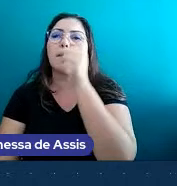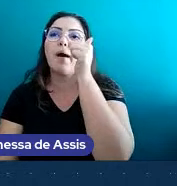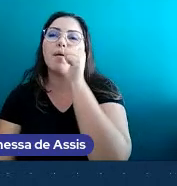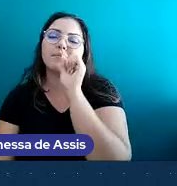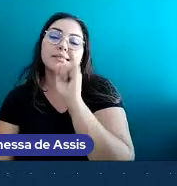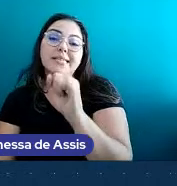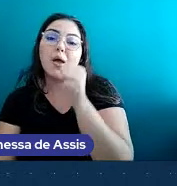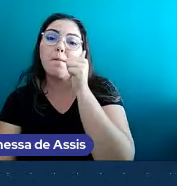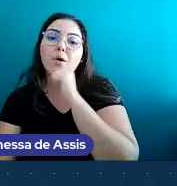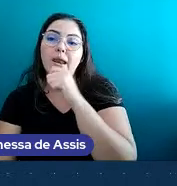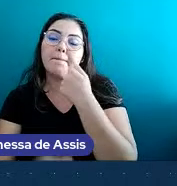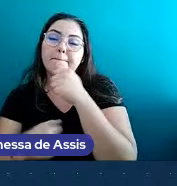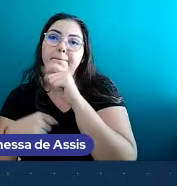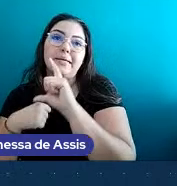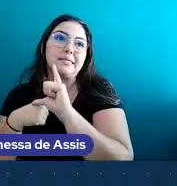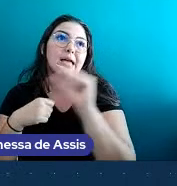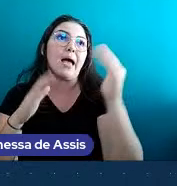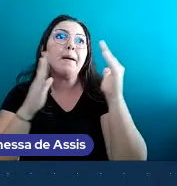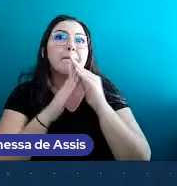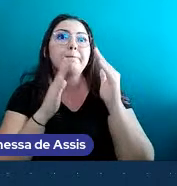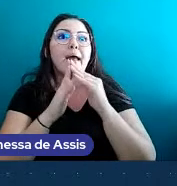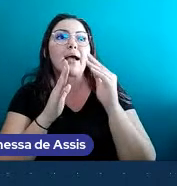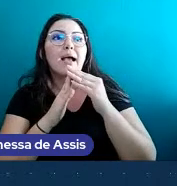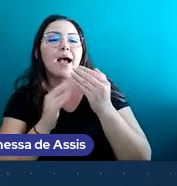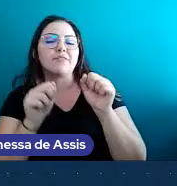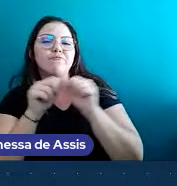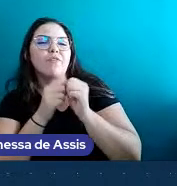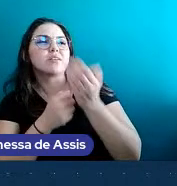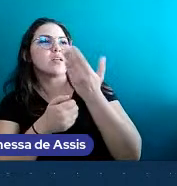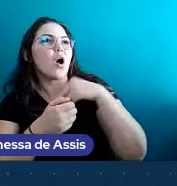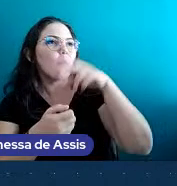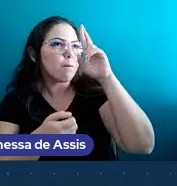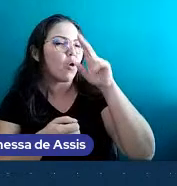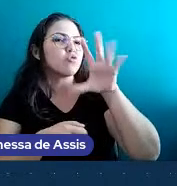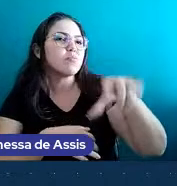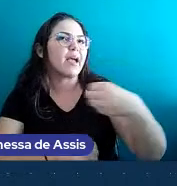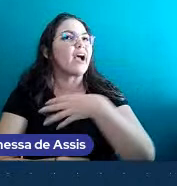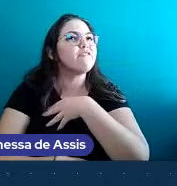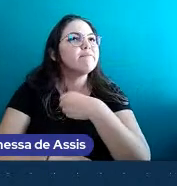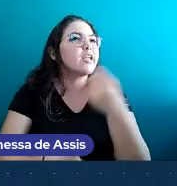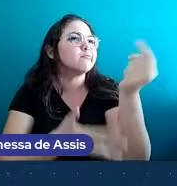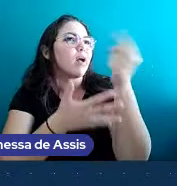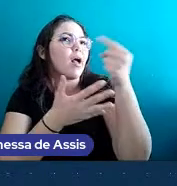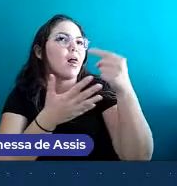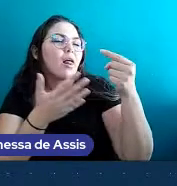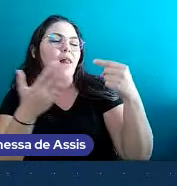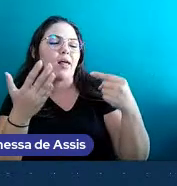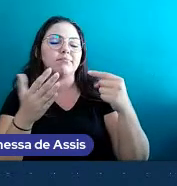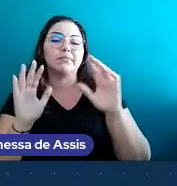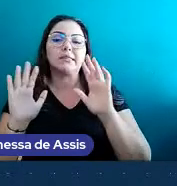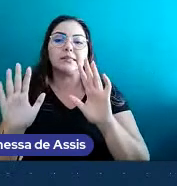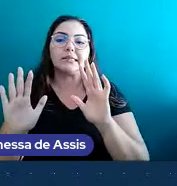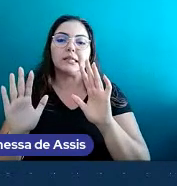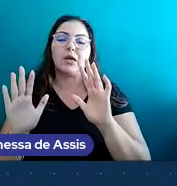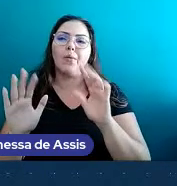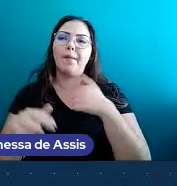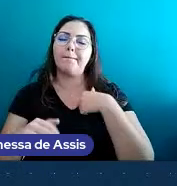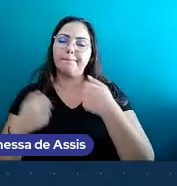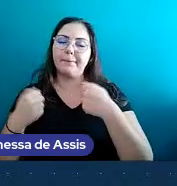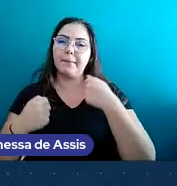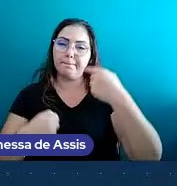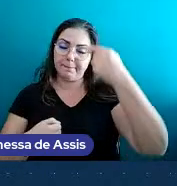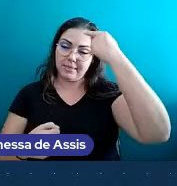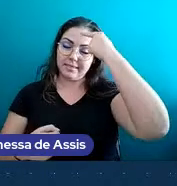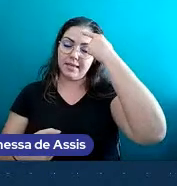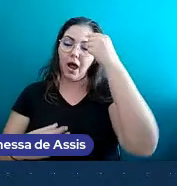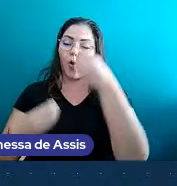casa porque já tem o almoço, tem que pegar as crianças na escola. Então, eu tenho que pensar nas possibilidades, né, de como é que